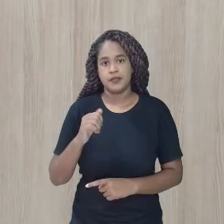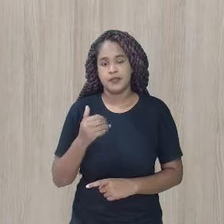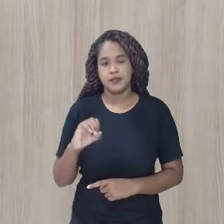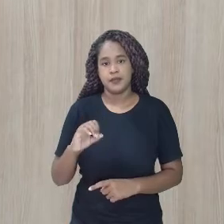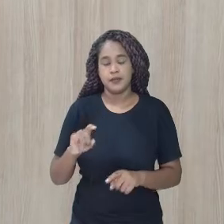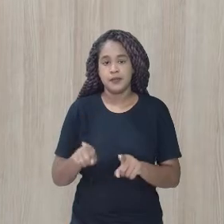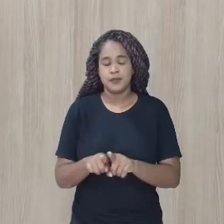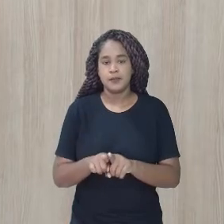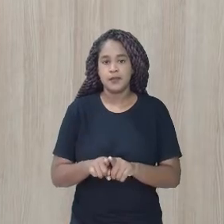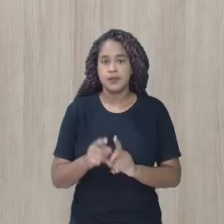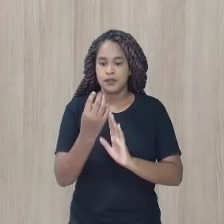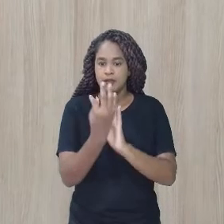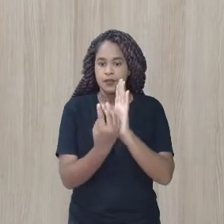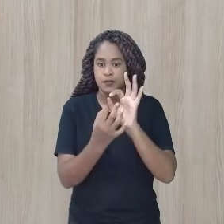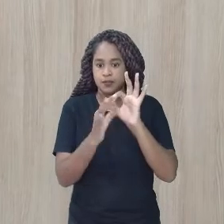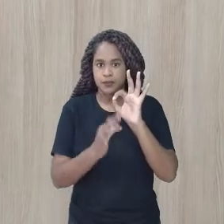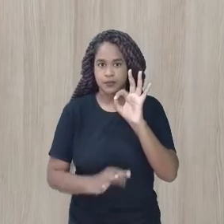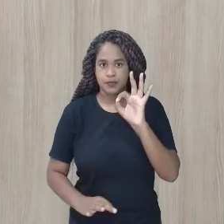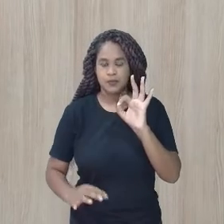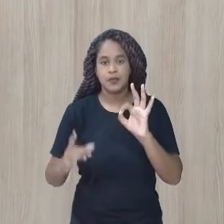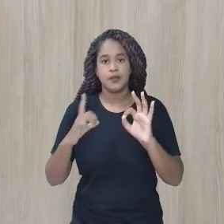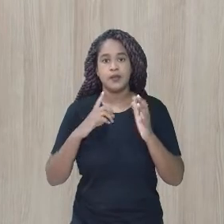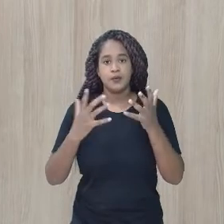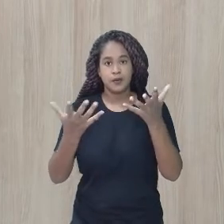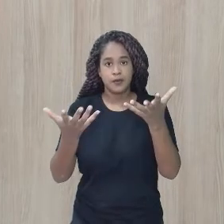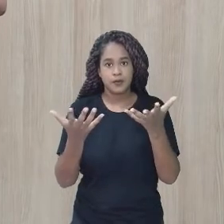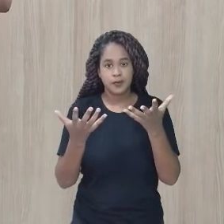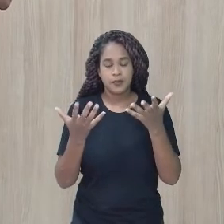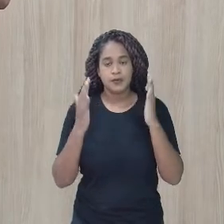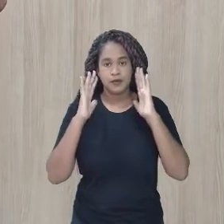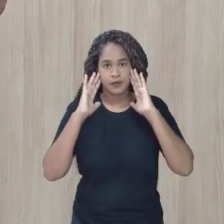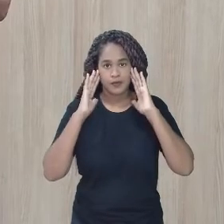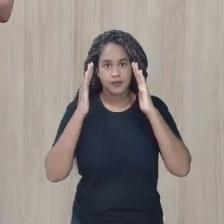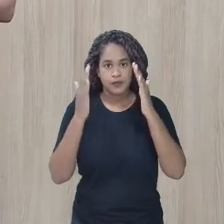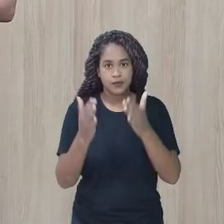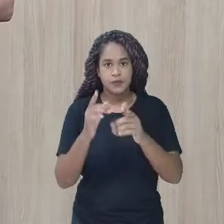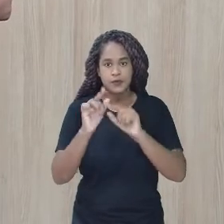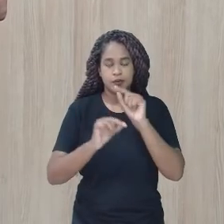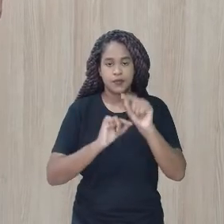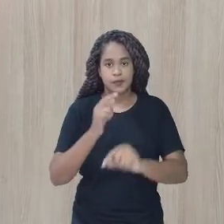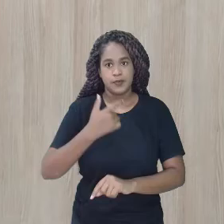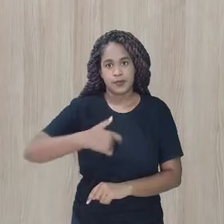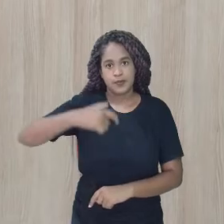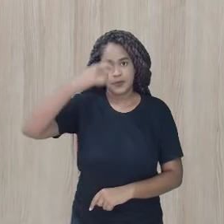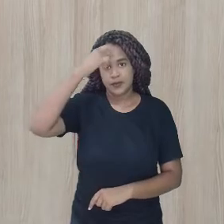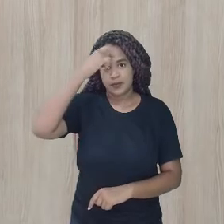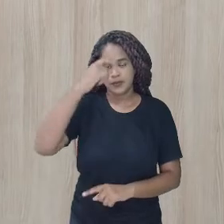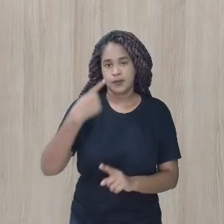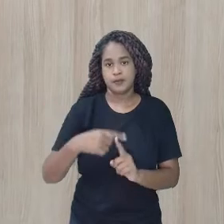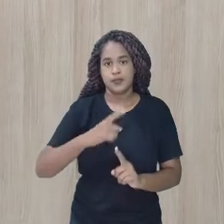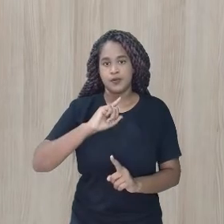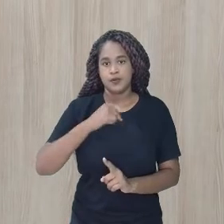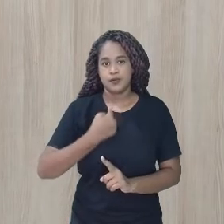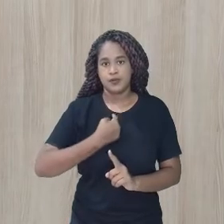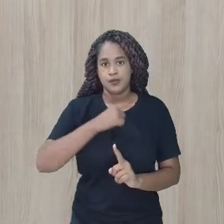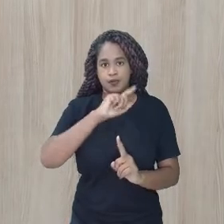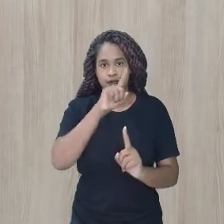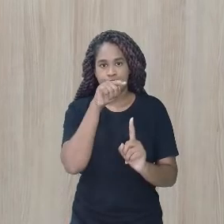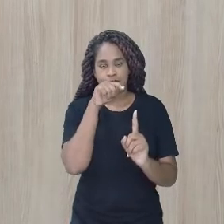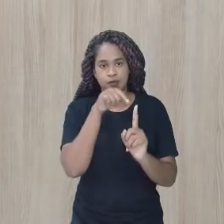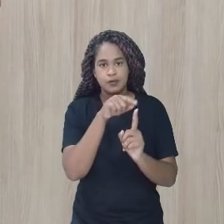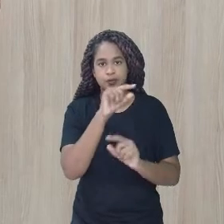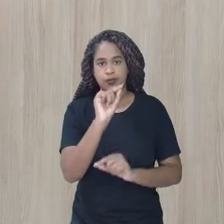maior. E aí eu gostaria de focar aqui, não é? Conscientizar, porque esse é o nosso papel também,